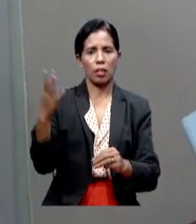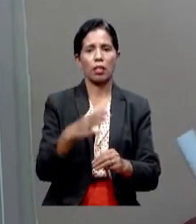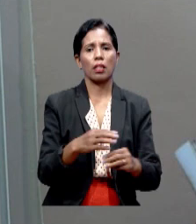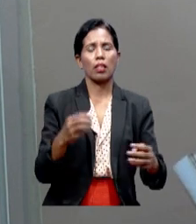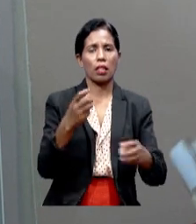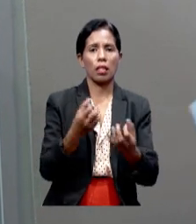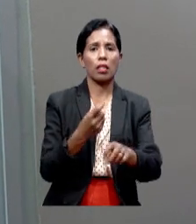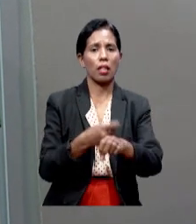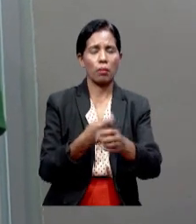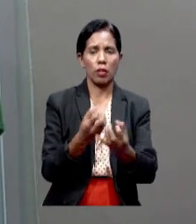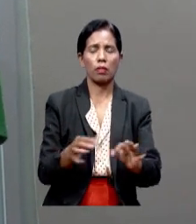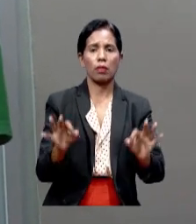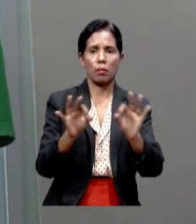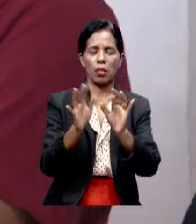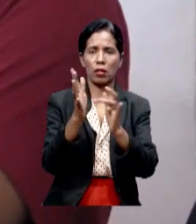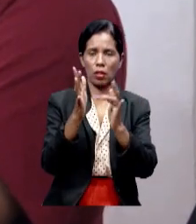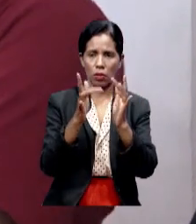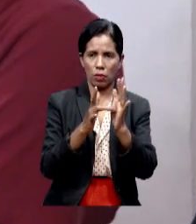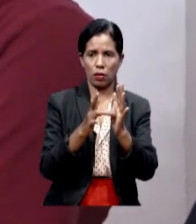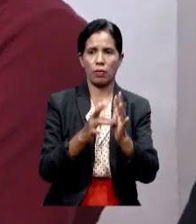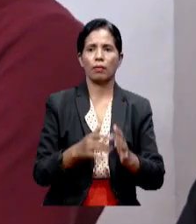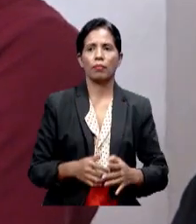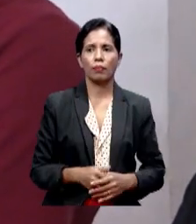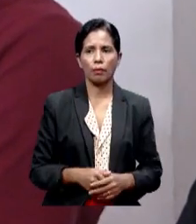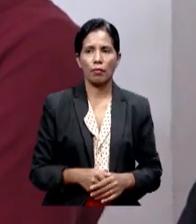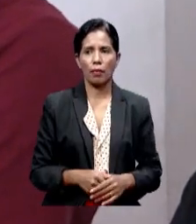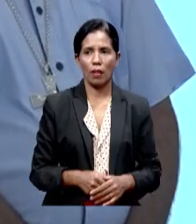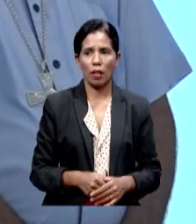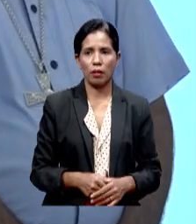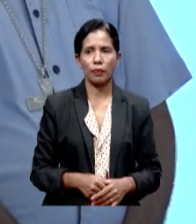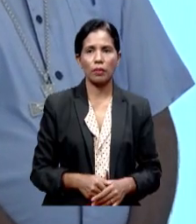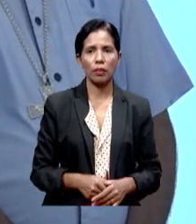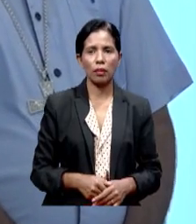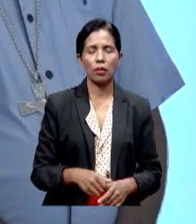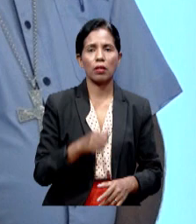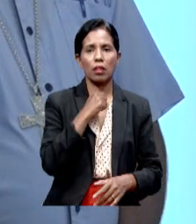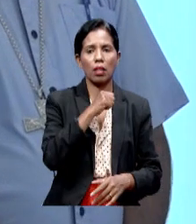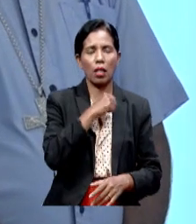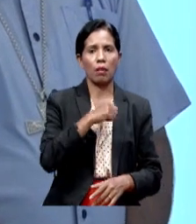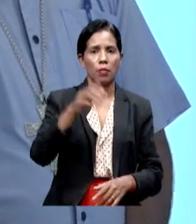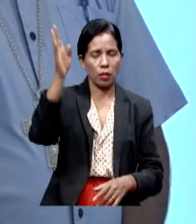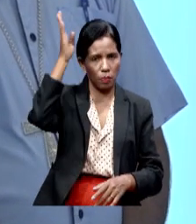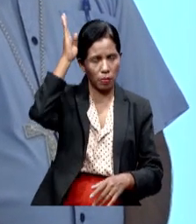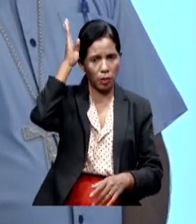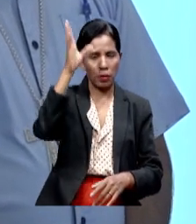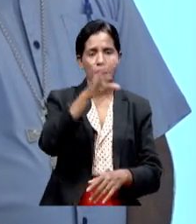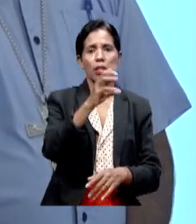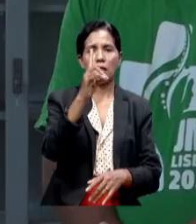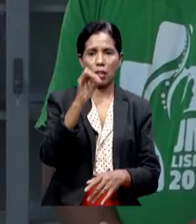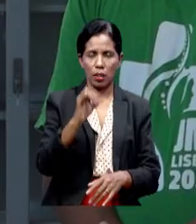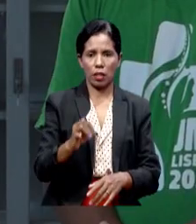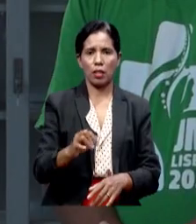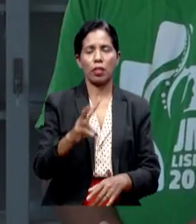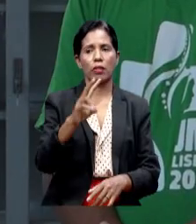ne makna Jesus rasik. Iha bibang ne arcebispo arquidiocese metropolitana Dili